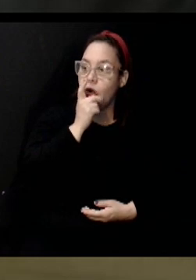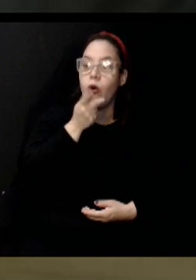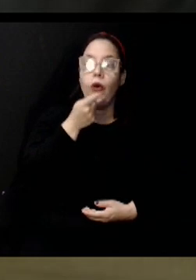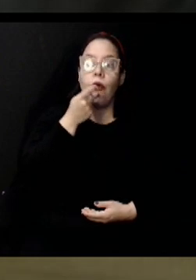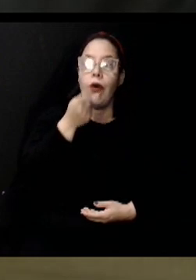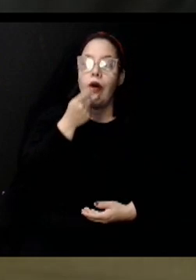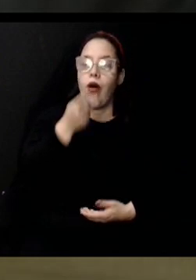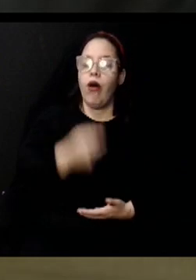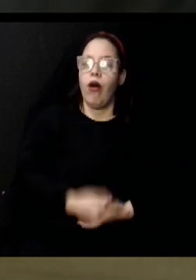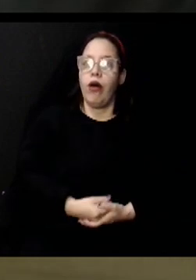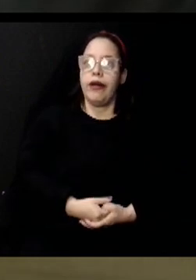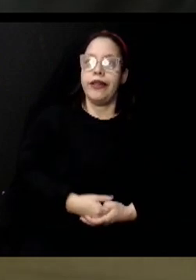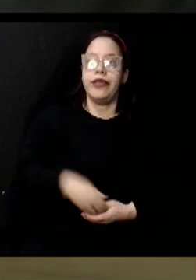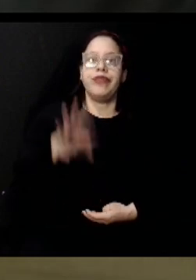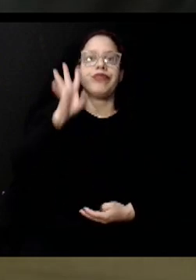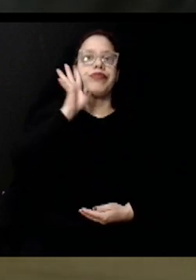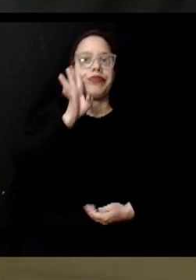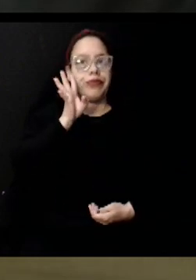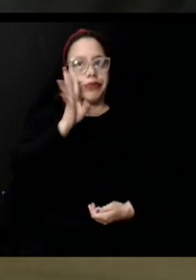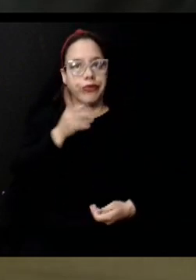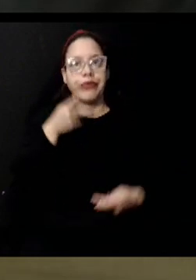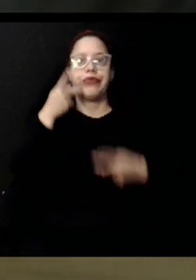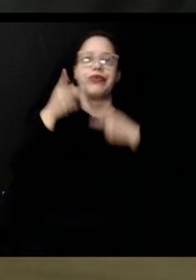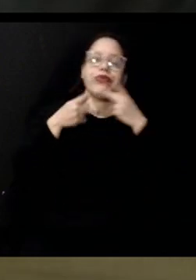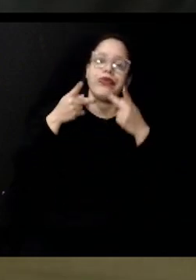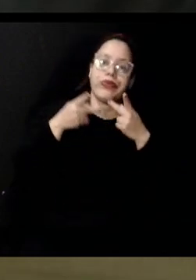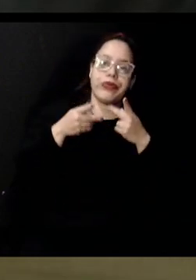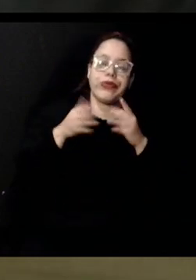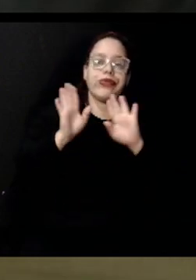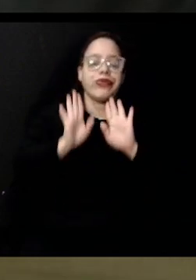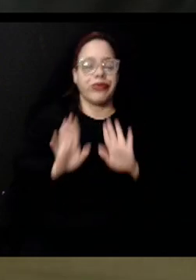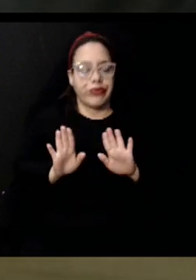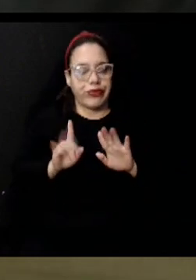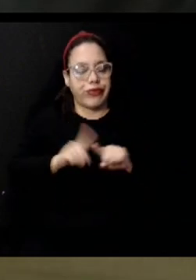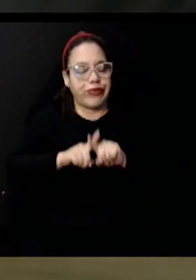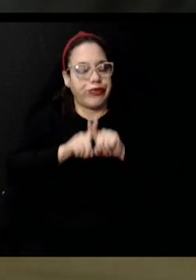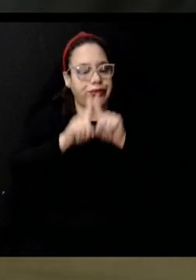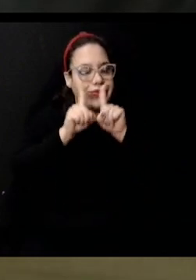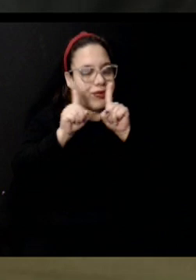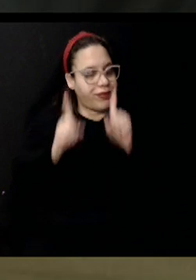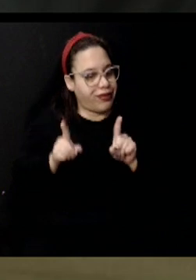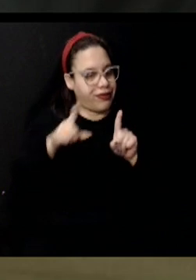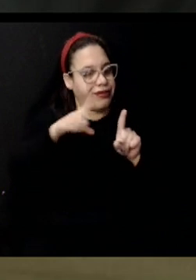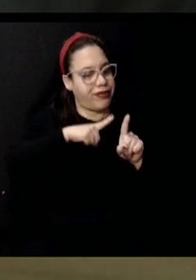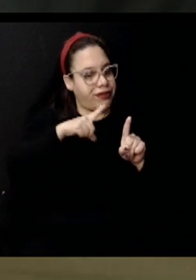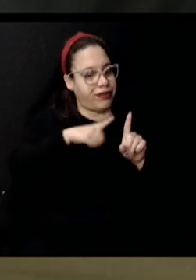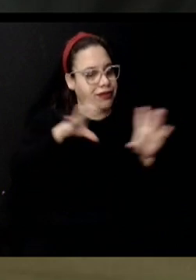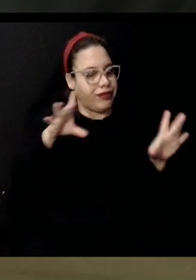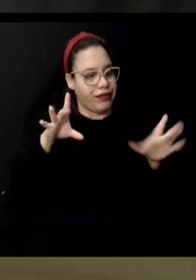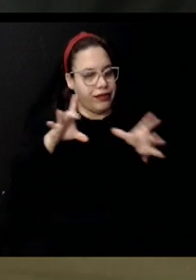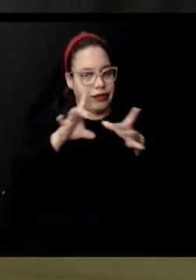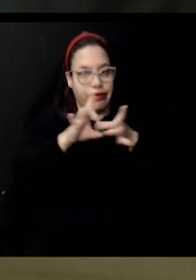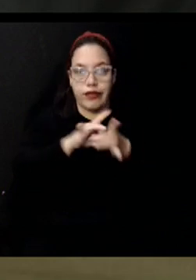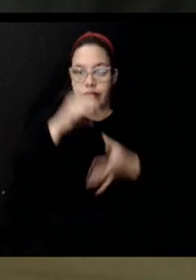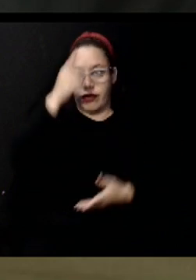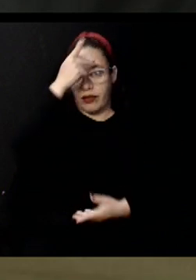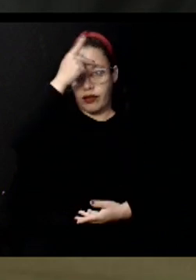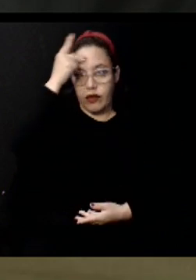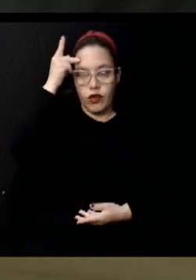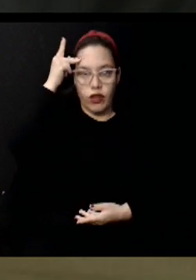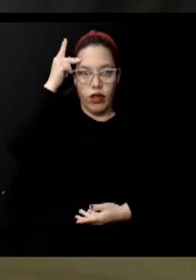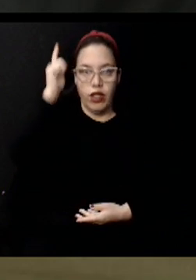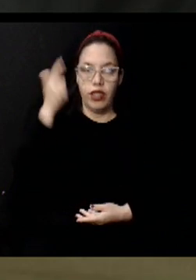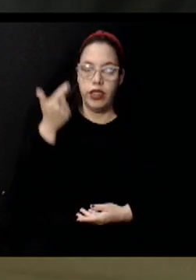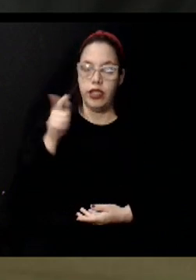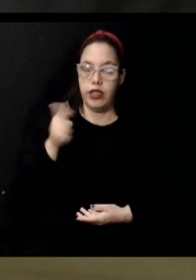é legal falar, porque a sinceridade é interessante se você tem um vínculo com aquela pessoa. Agora, Exato. se você não tem, também